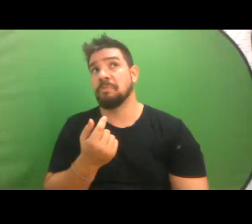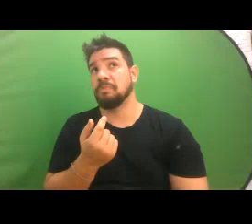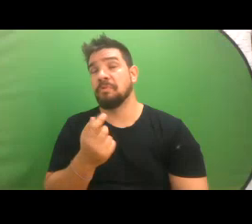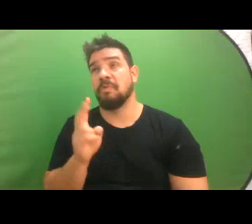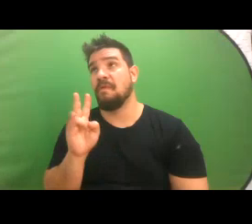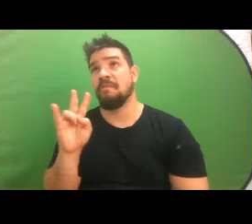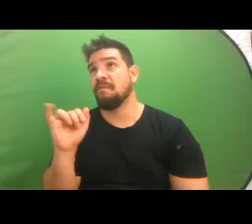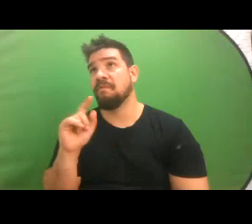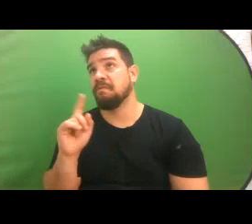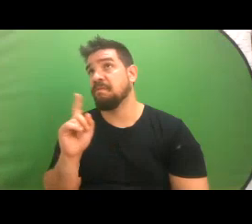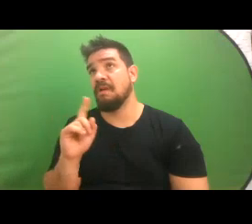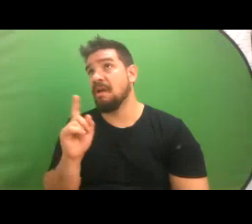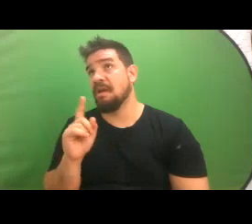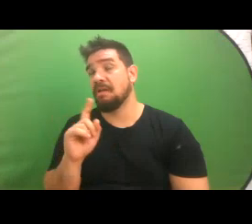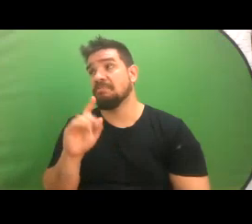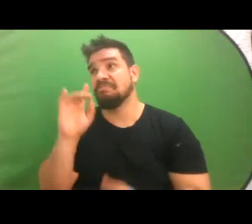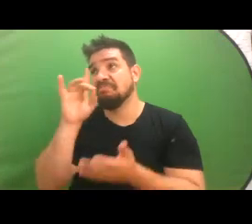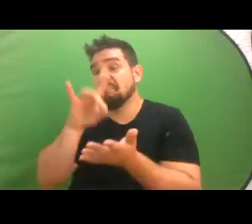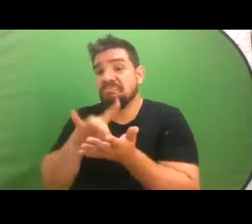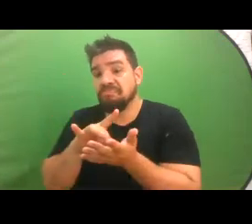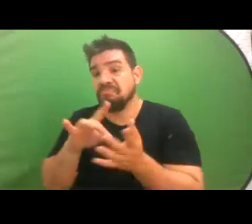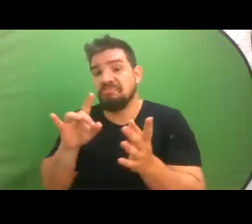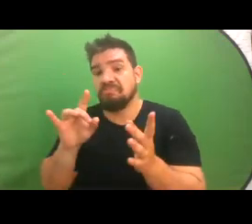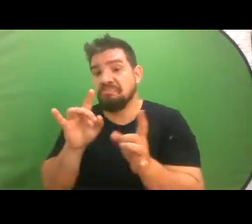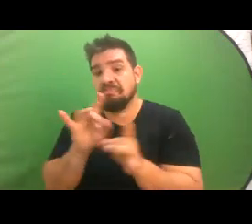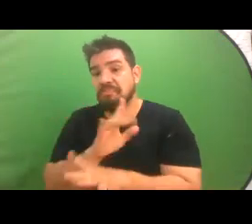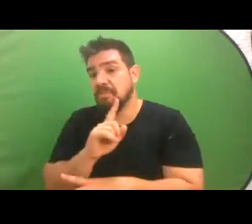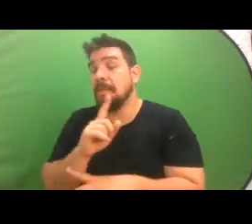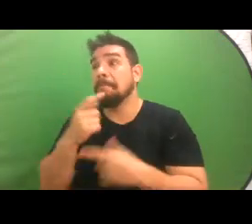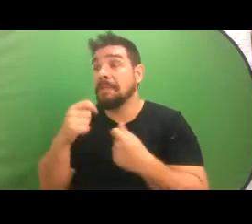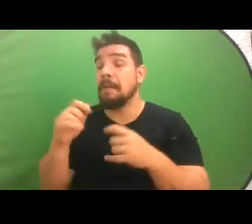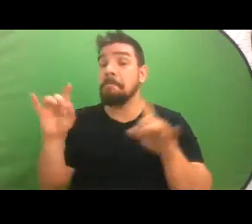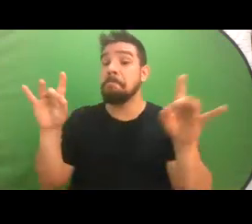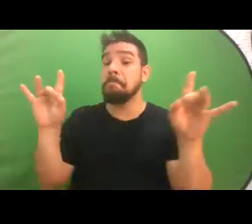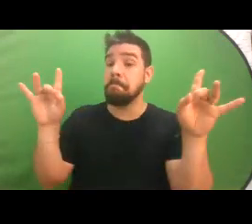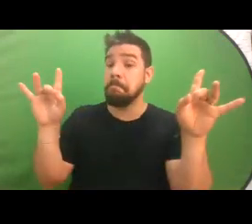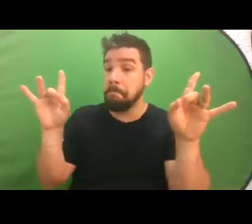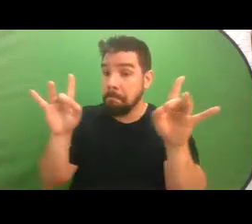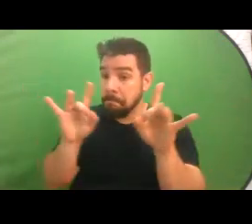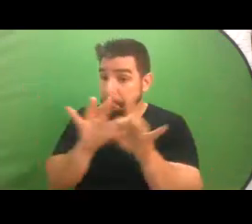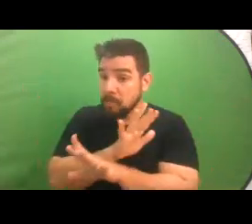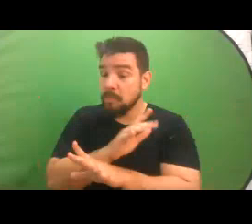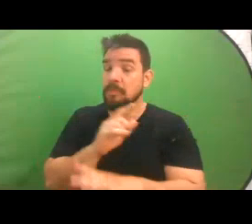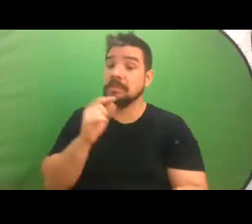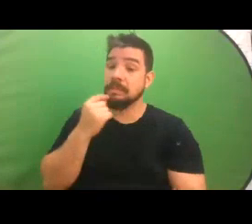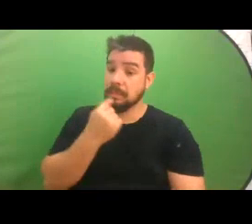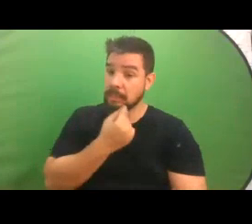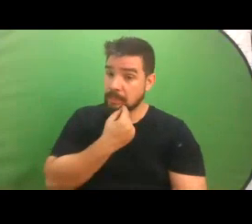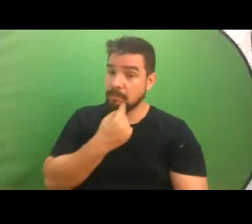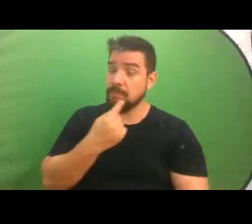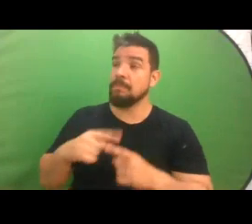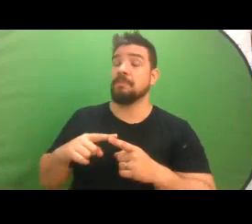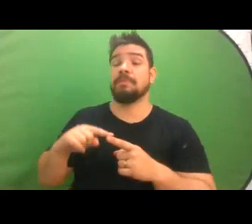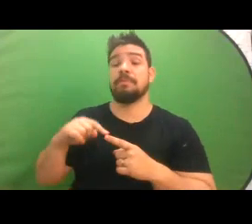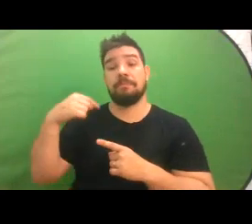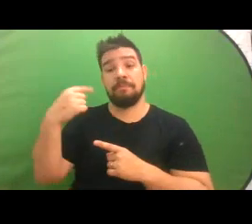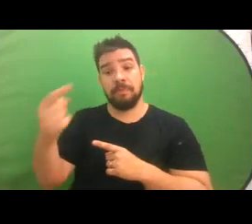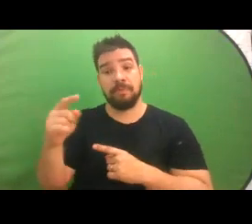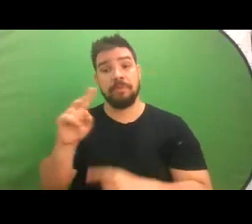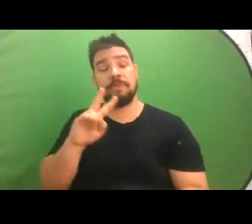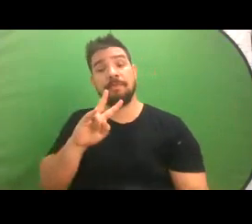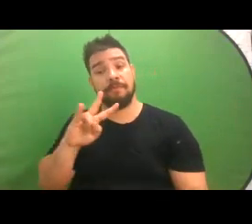De seletivo ainda vestibular, não né? está, ela só tem que estar pronta nesse período, porque daí para frente a gente entra num